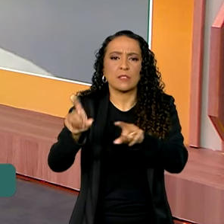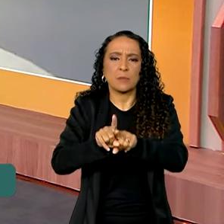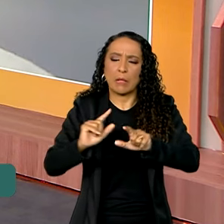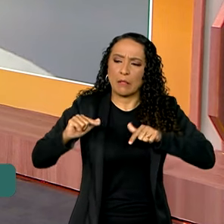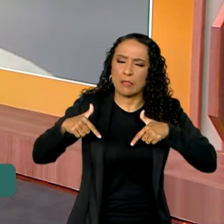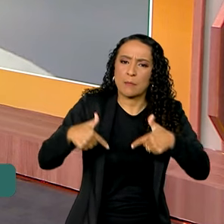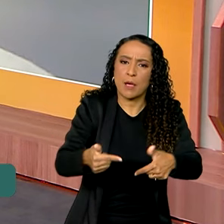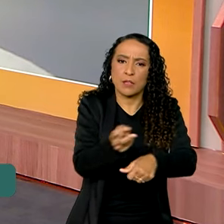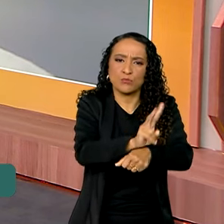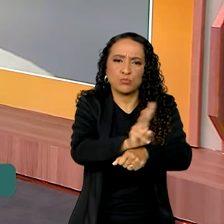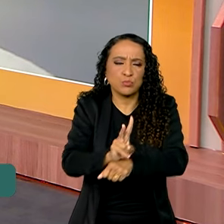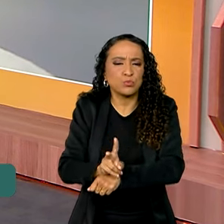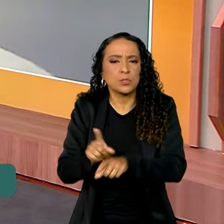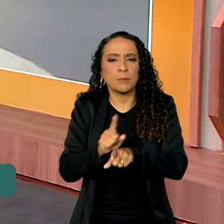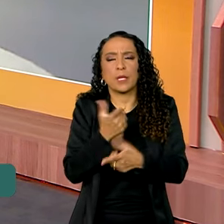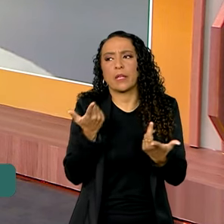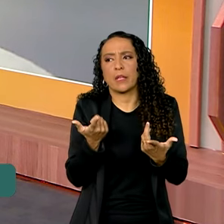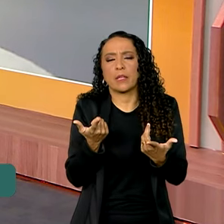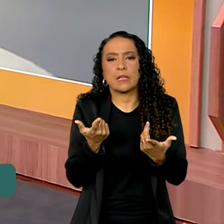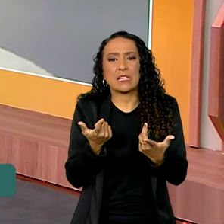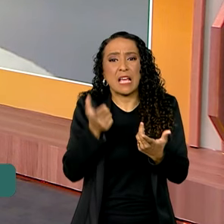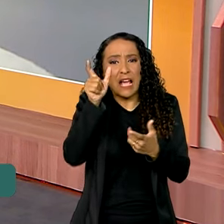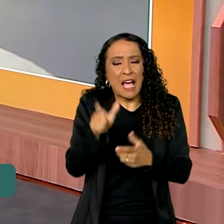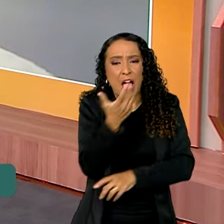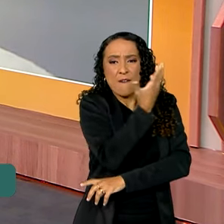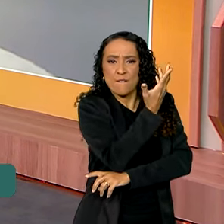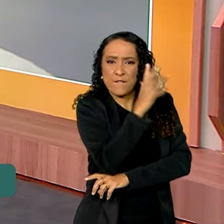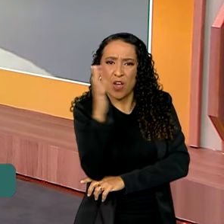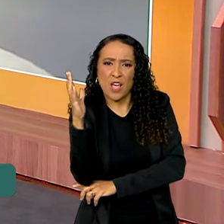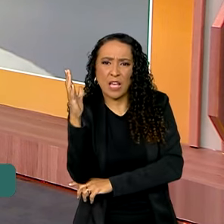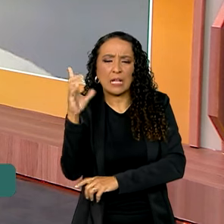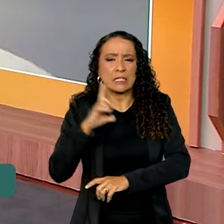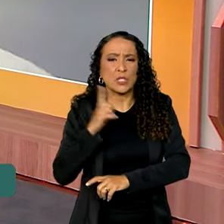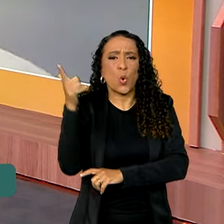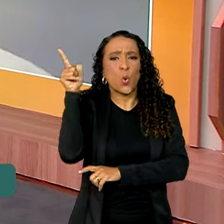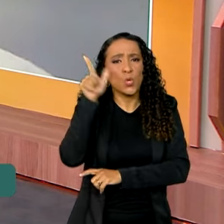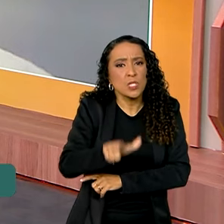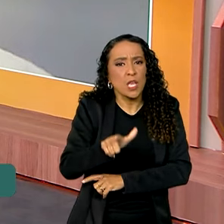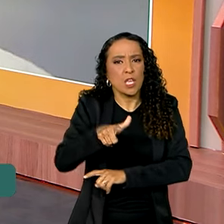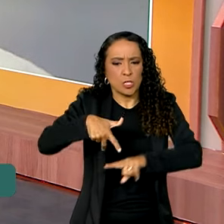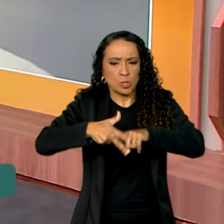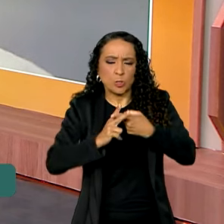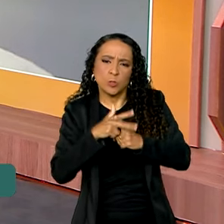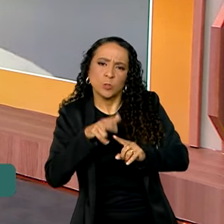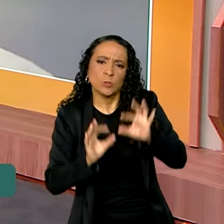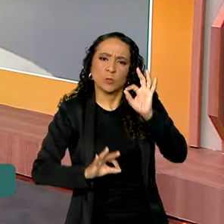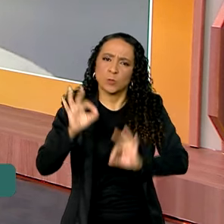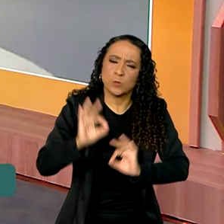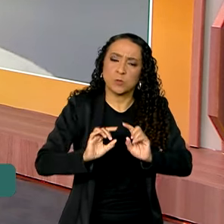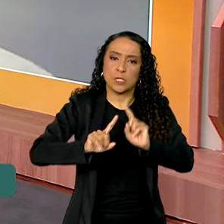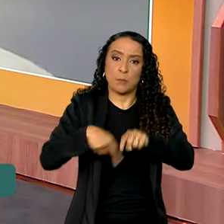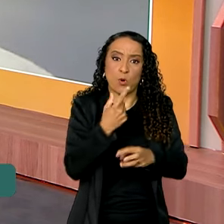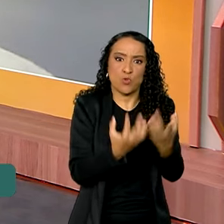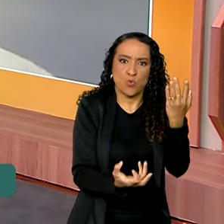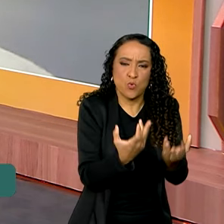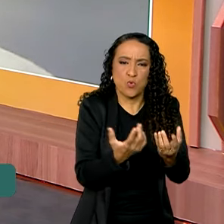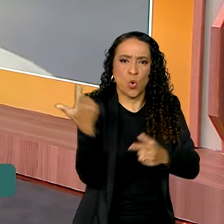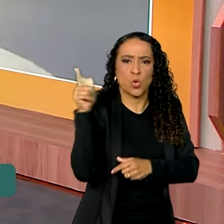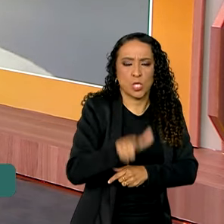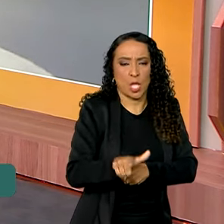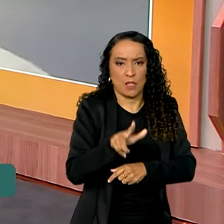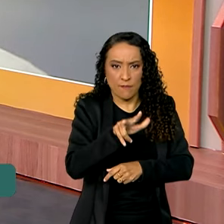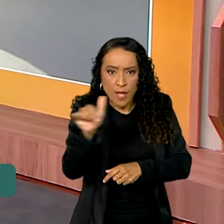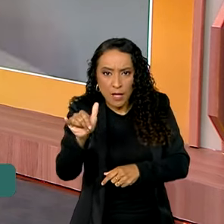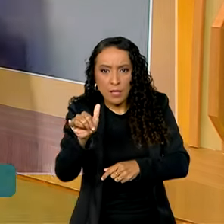de preservação e outra. Será que essa floresta ela está conseguindo se recuperar depois desses incêndios? Ela vai conseguir, professor? Não